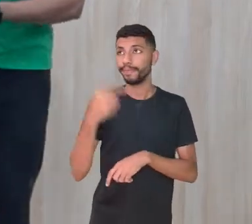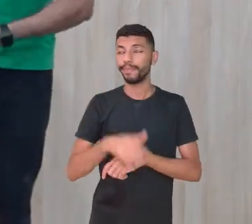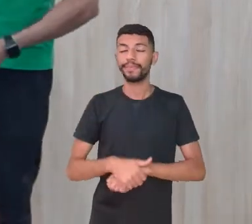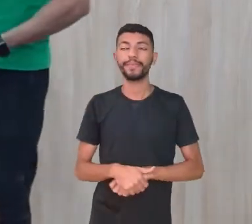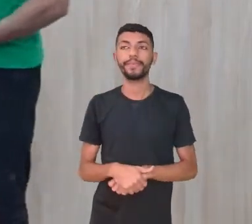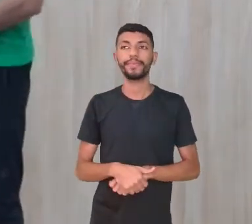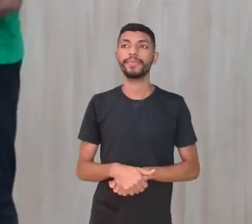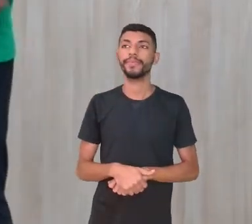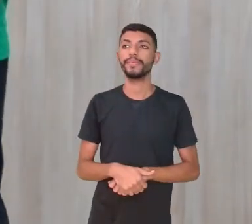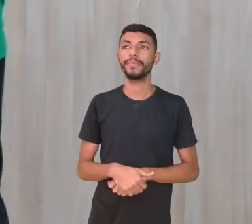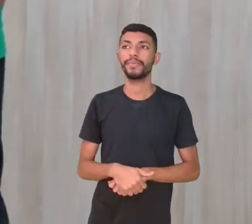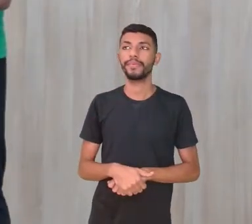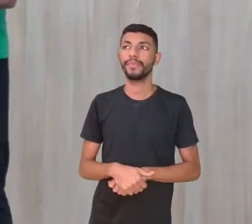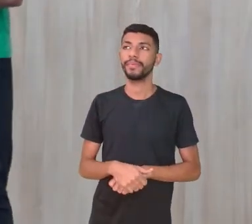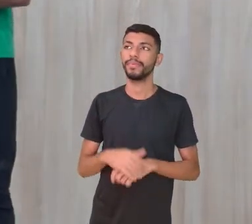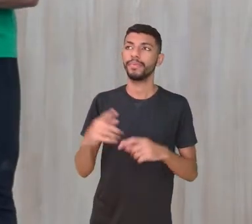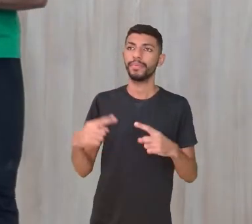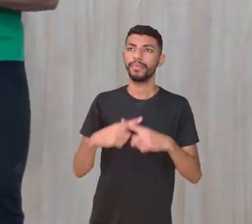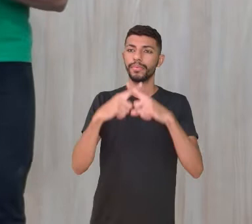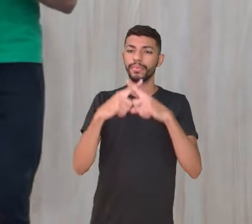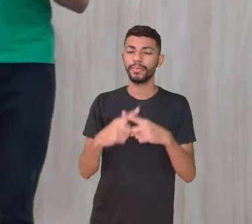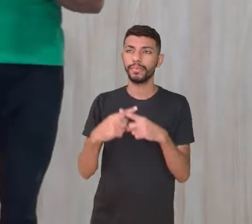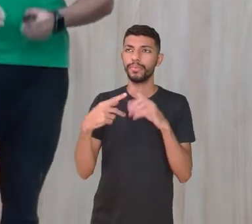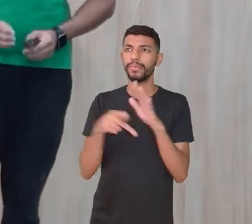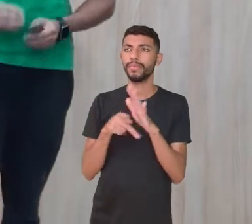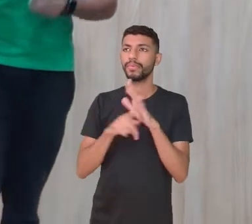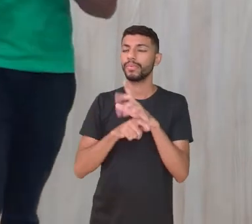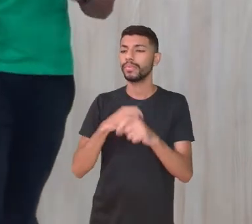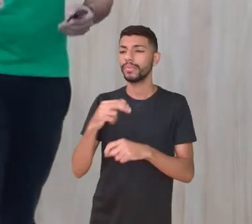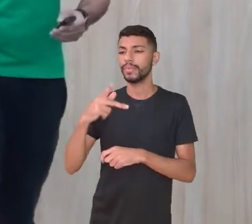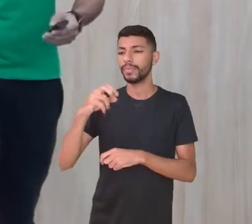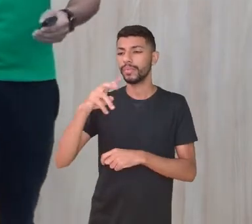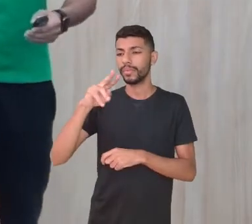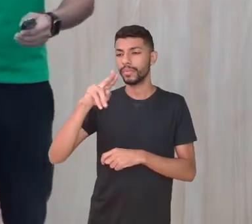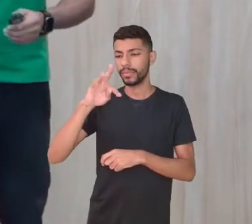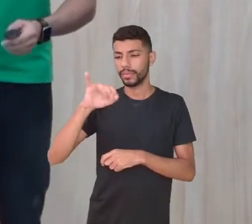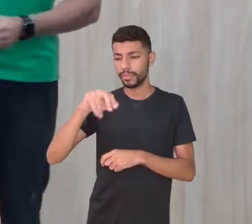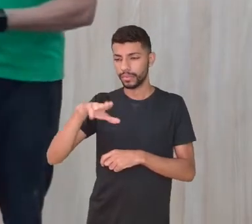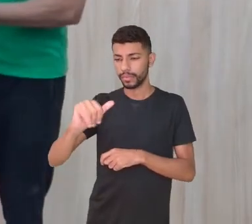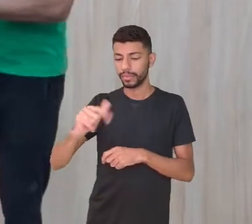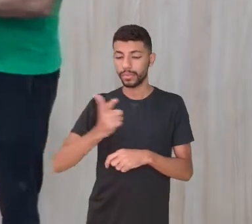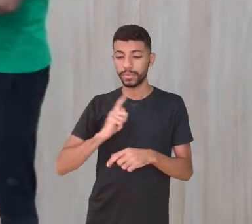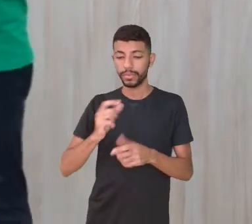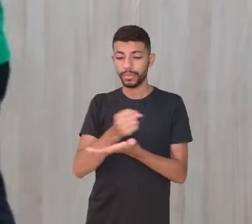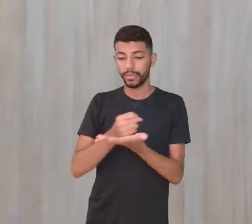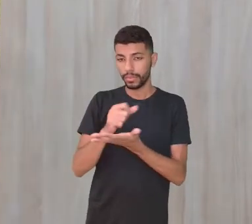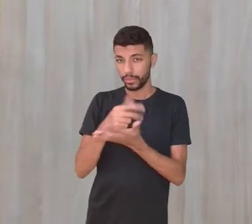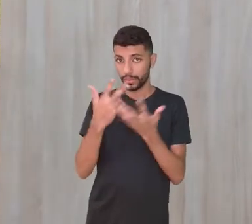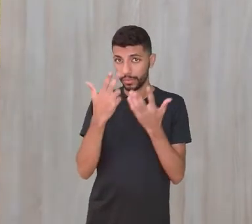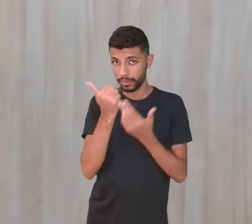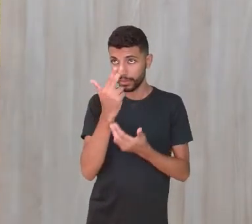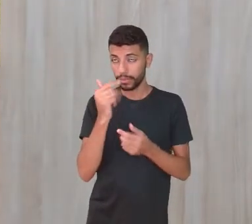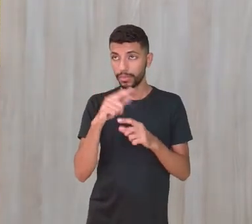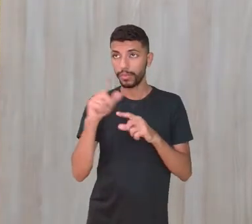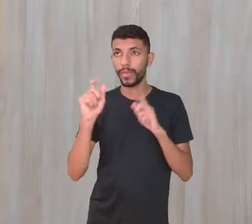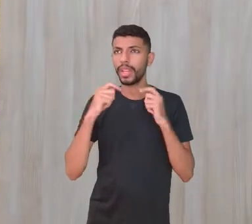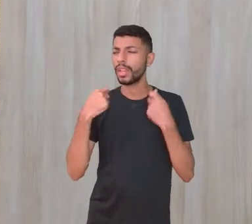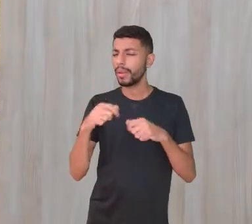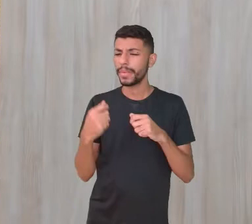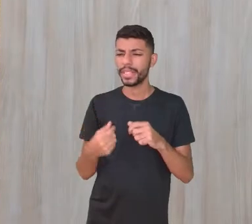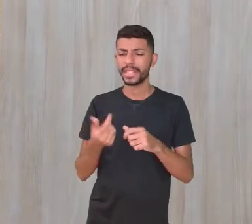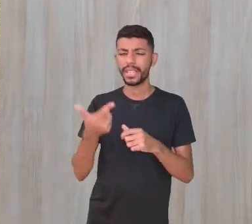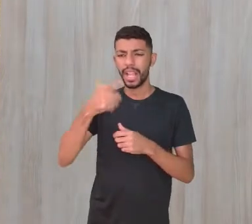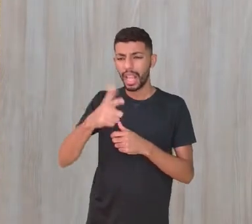Tá? Então, numa multiplicação de potência de mesma base, não precisa você repetir isso aqui tudinho não.